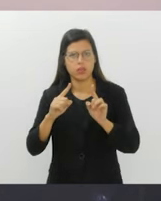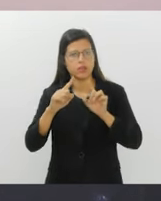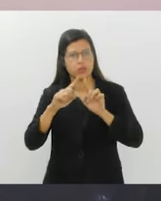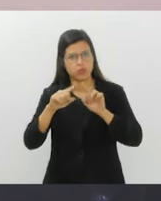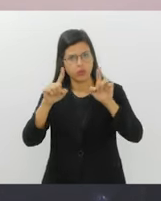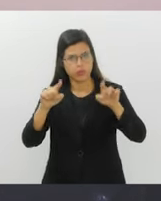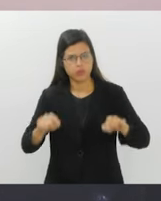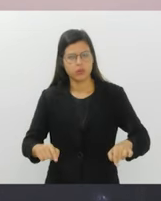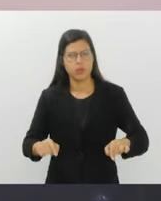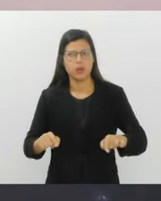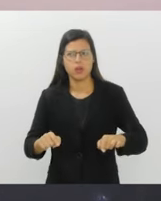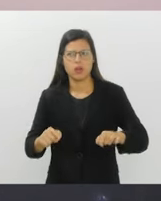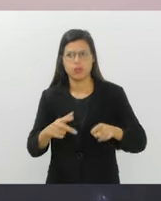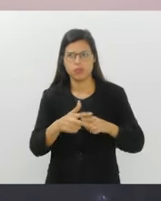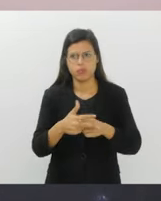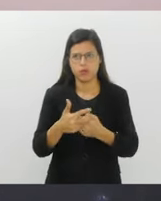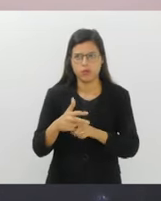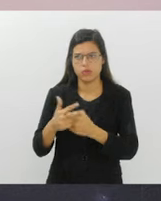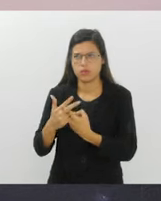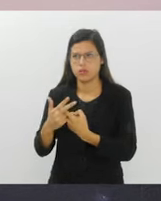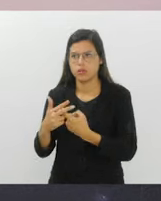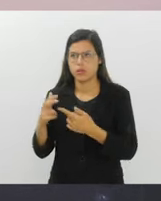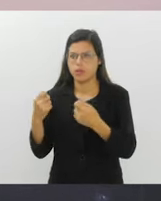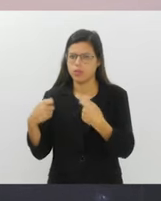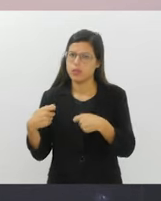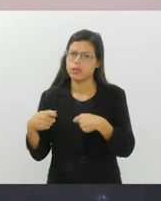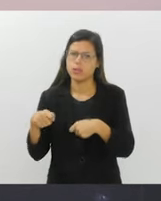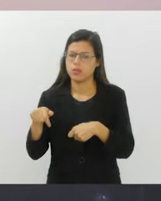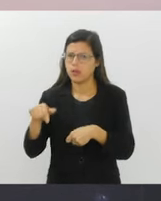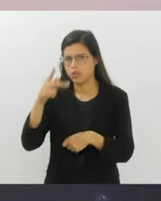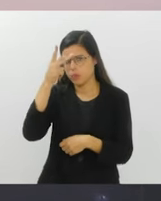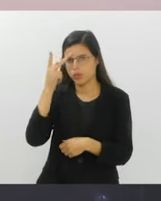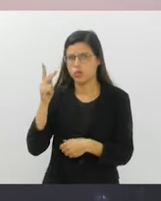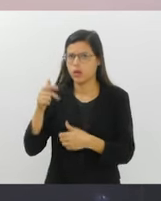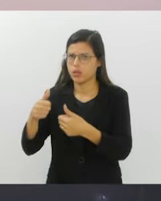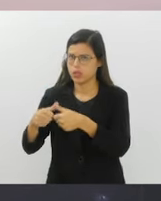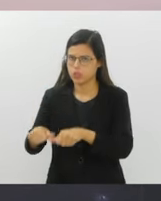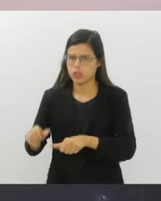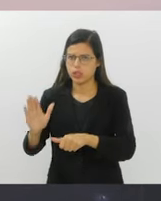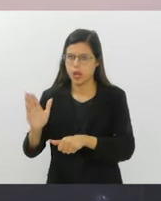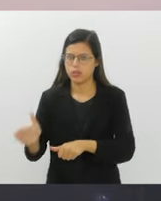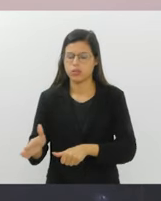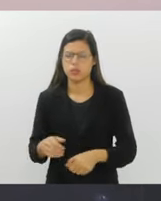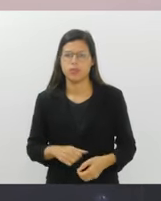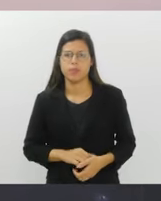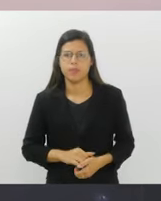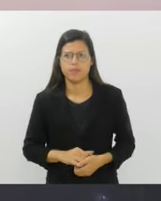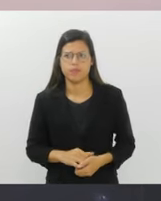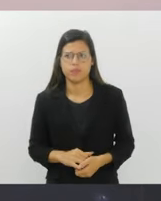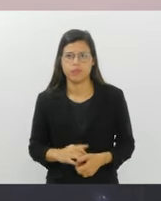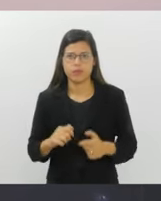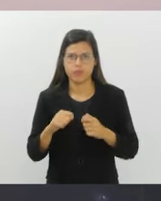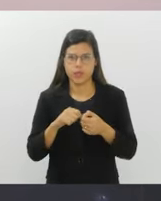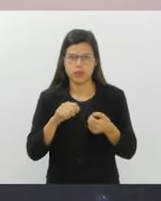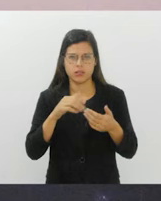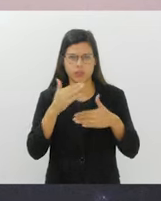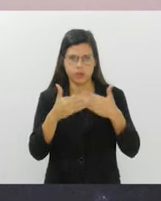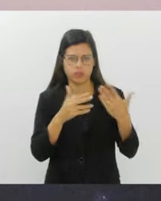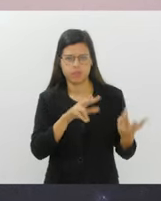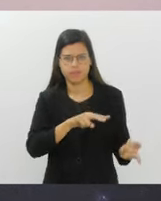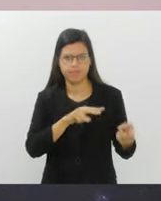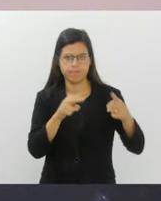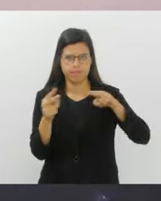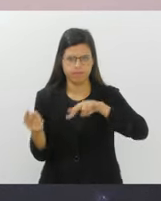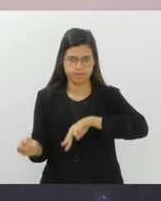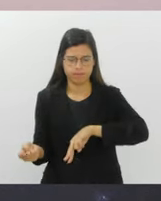operativo de manutenção, etc., tem que ter aquele que está lá. Feita essa fase de transição, e